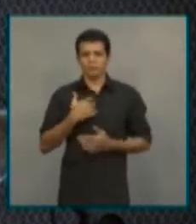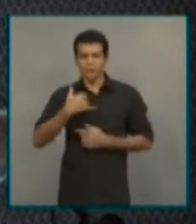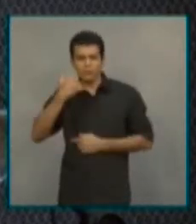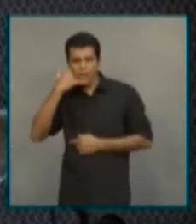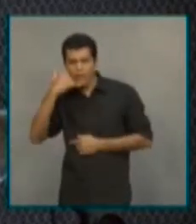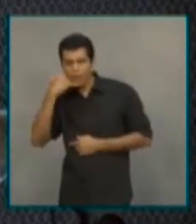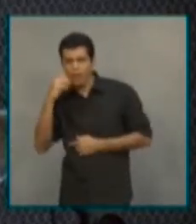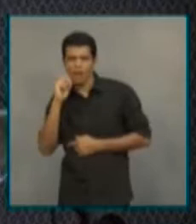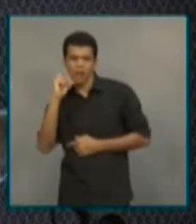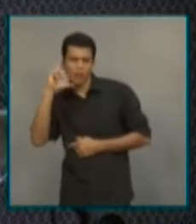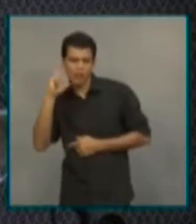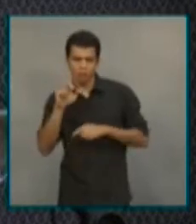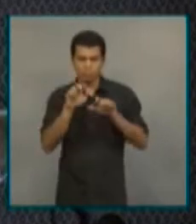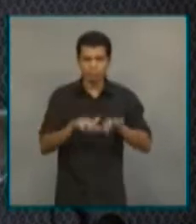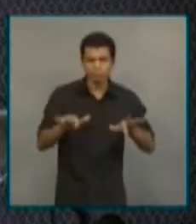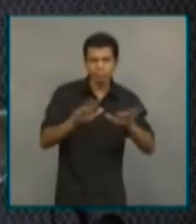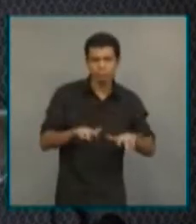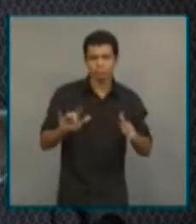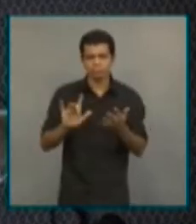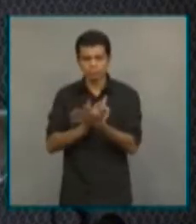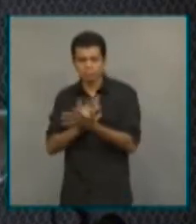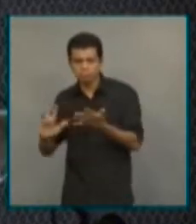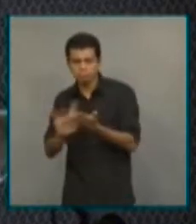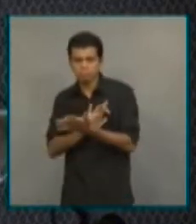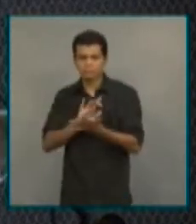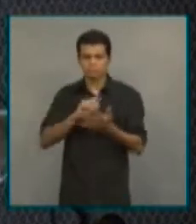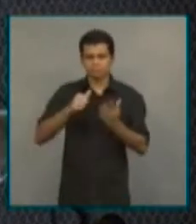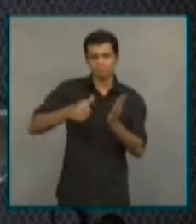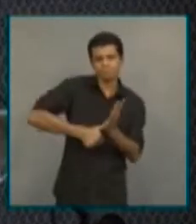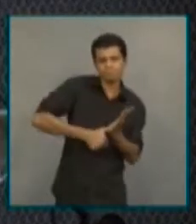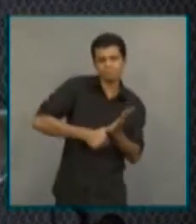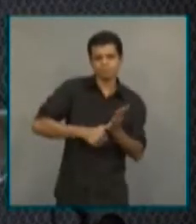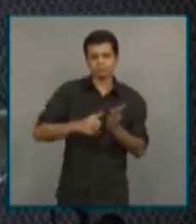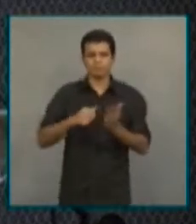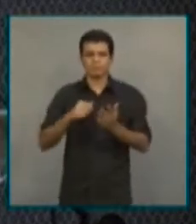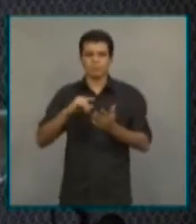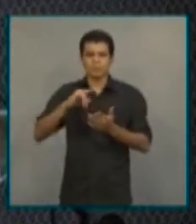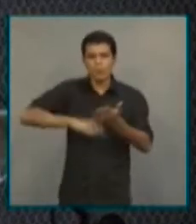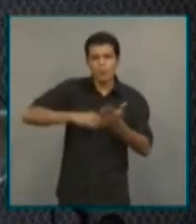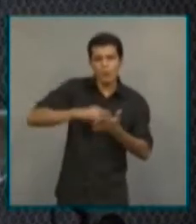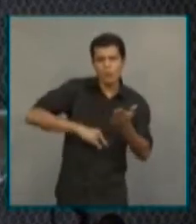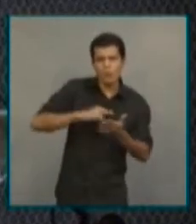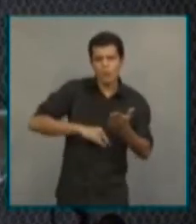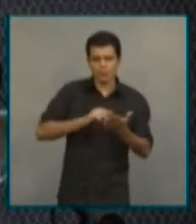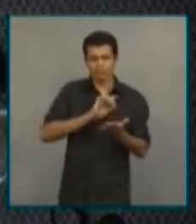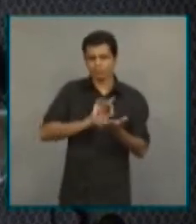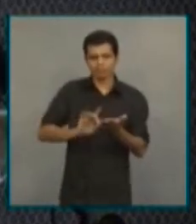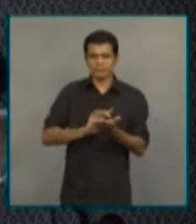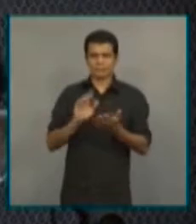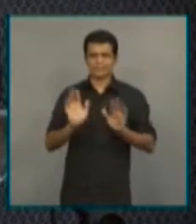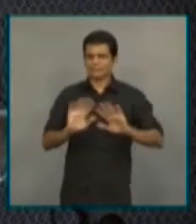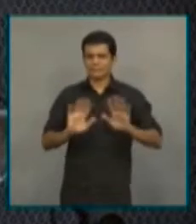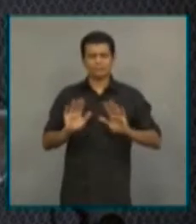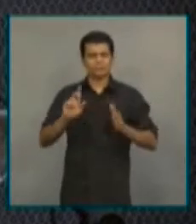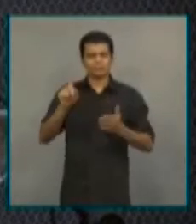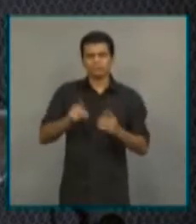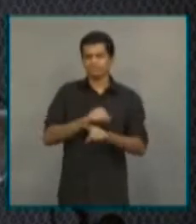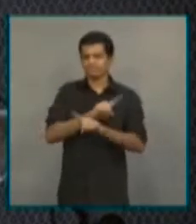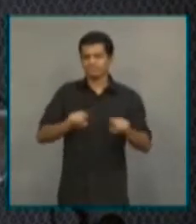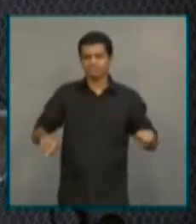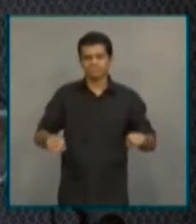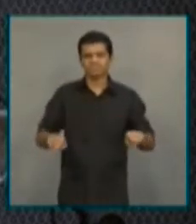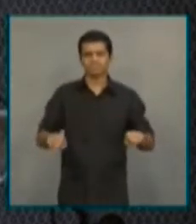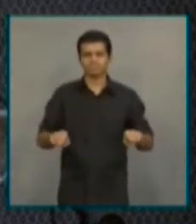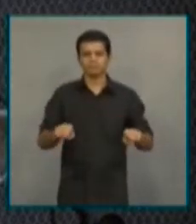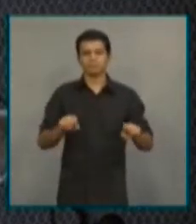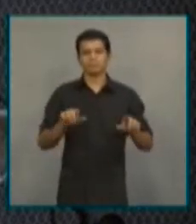celulares, computadores, tablets, pontos eletrônicos, documentos impressos, digitais ou similares. A ordem dos candidatos que